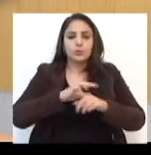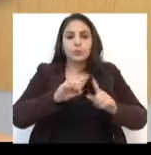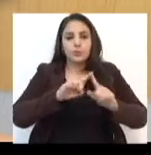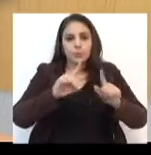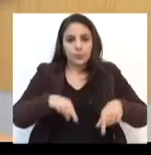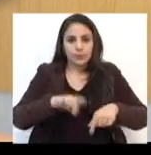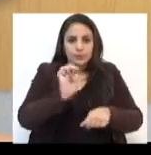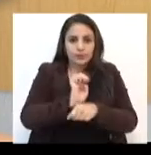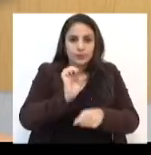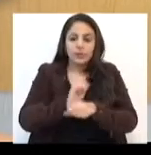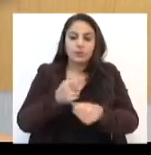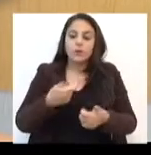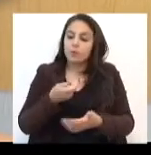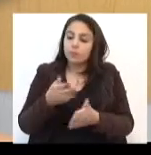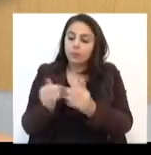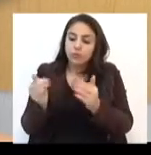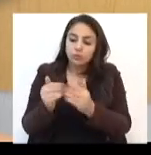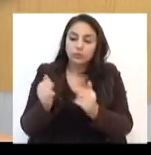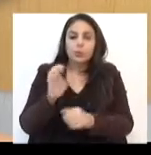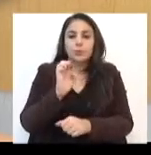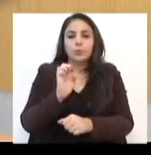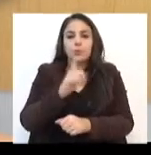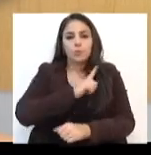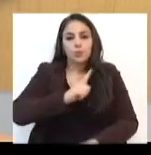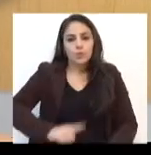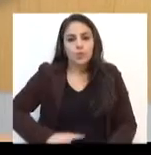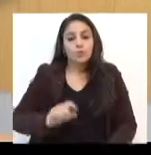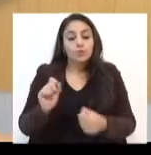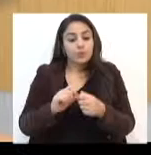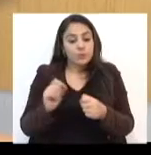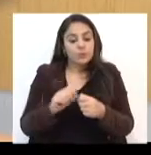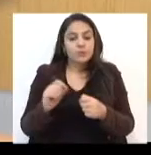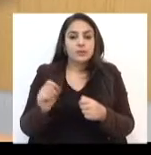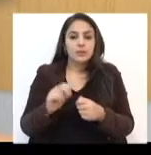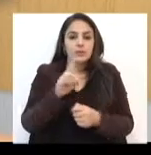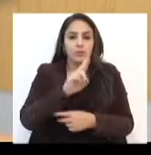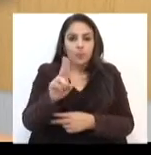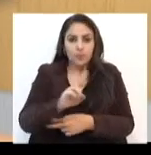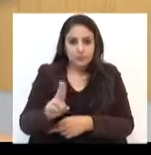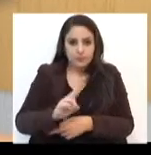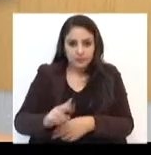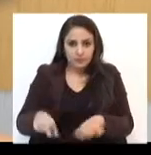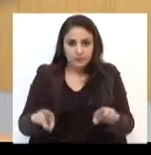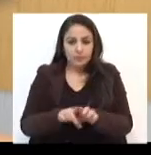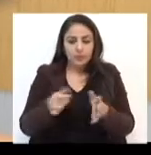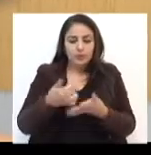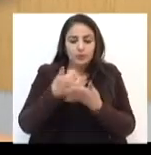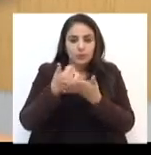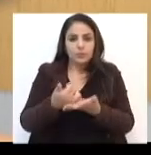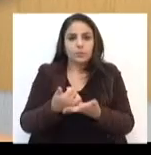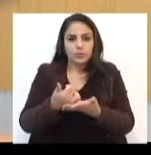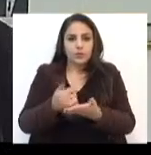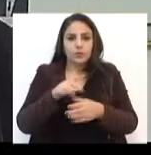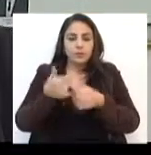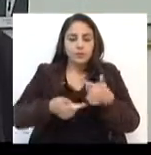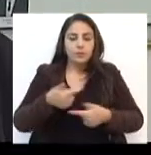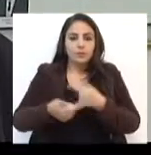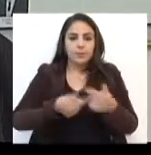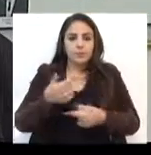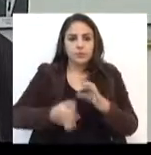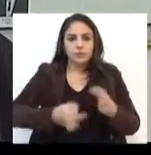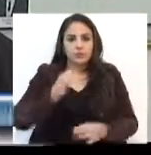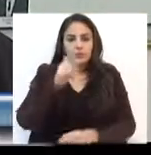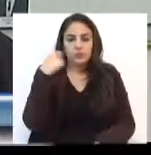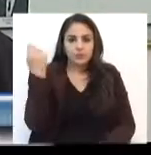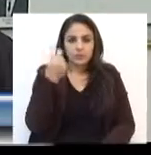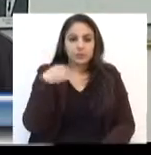pressionar o governo para fazer a nomeação de novos servidores e auxiliar no trabalho do Judiciário Gaúcho. Sabemos que